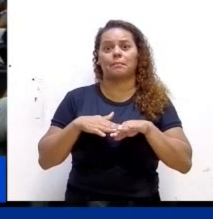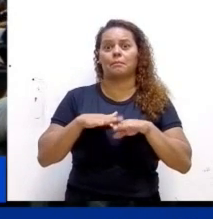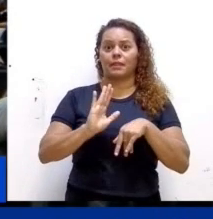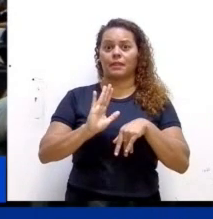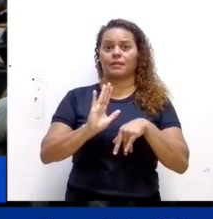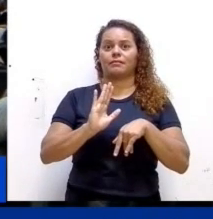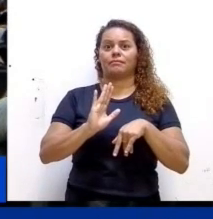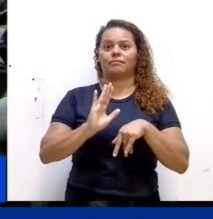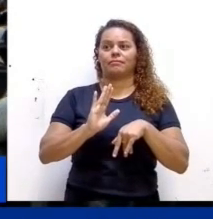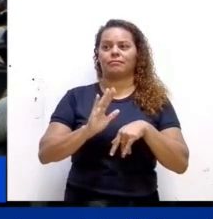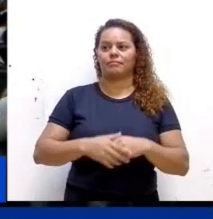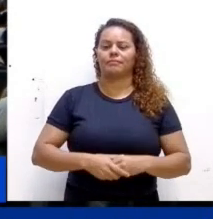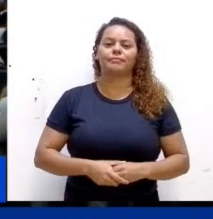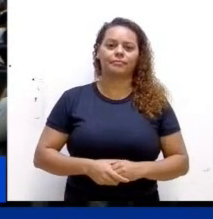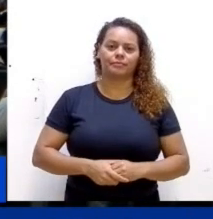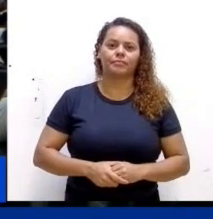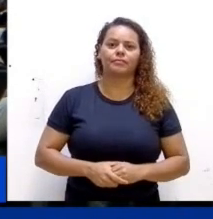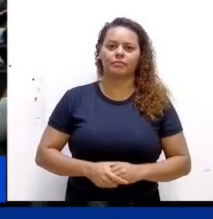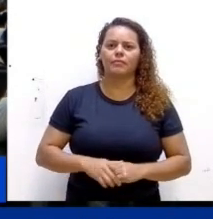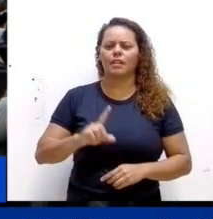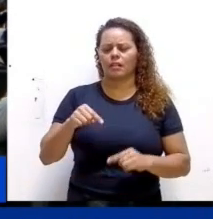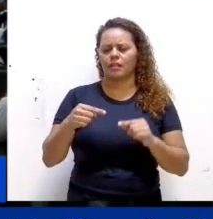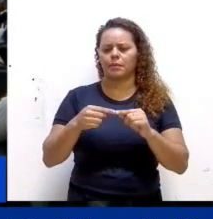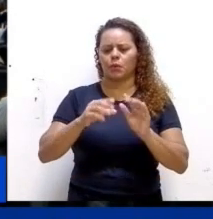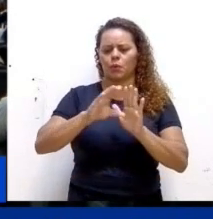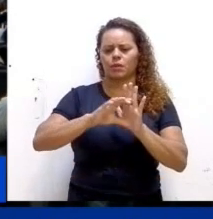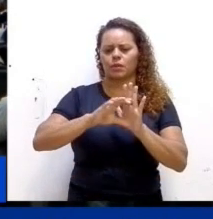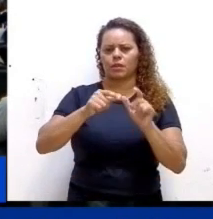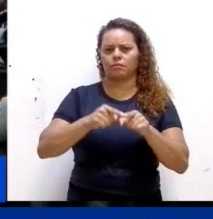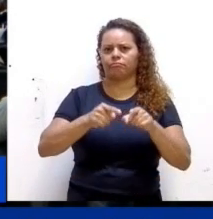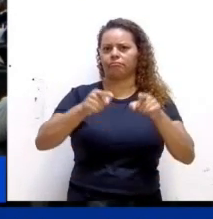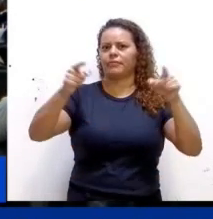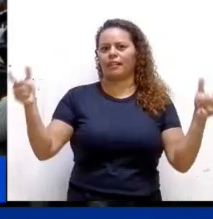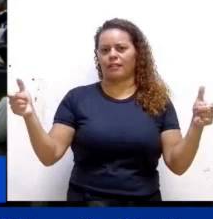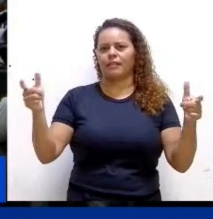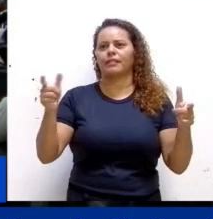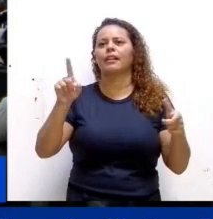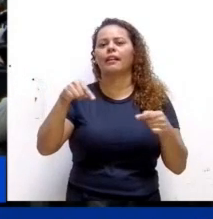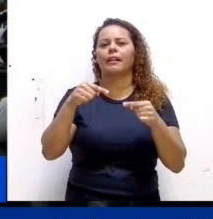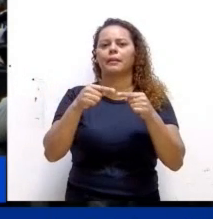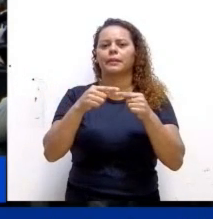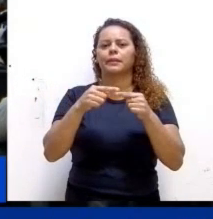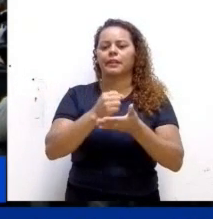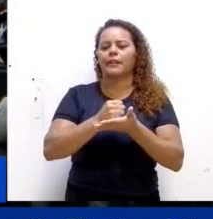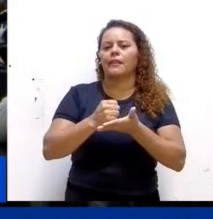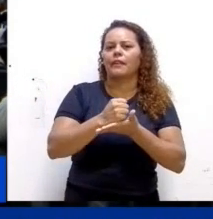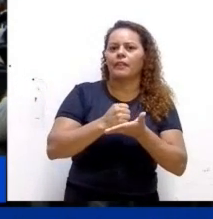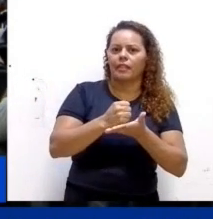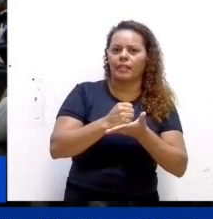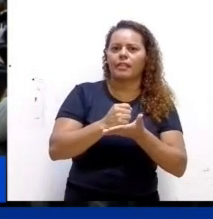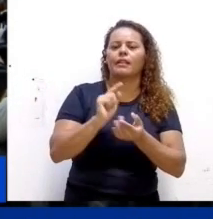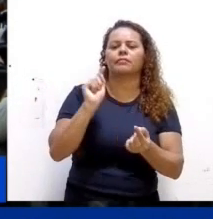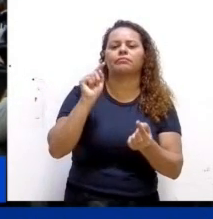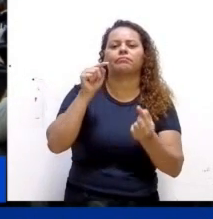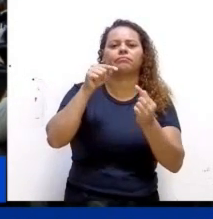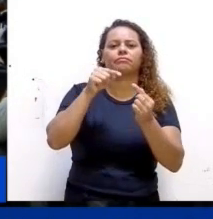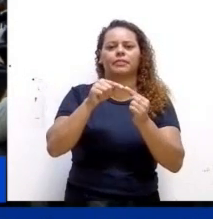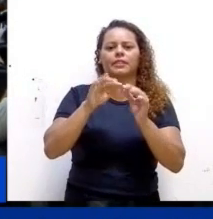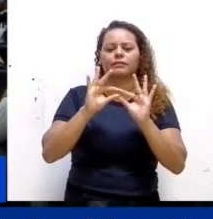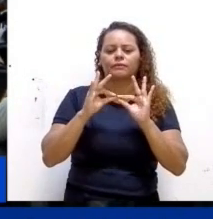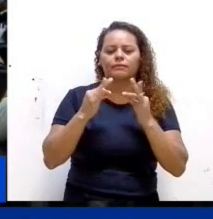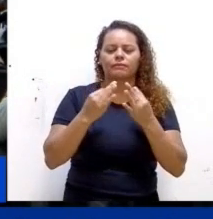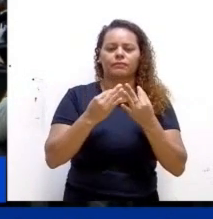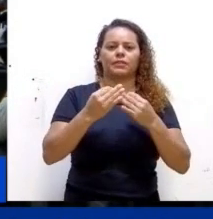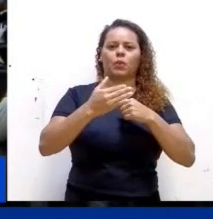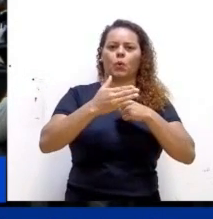isso. Família é muito maior. Família é baseada, o que funda a essência é o afeto que liga essas